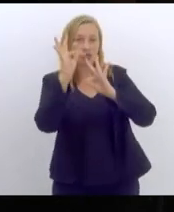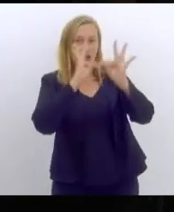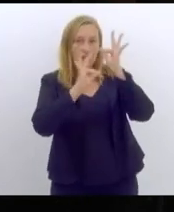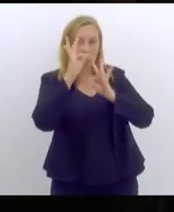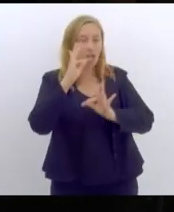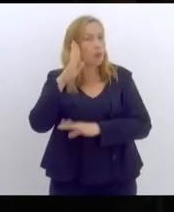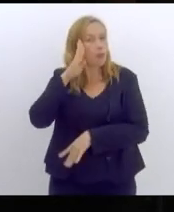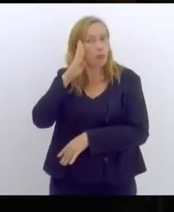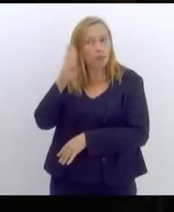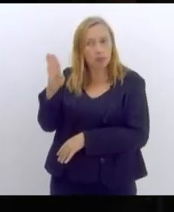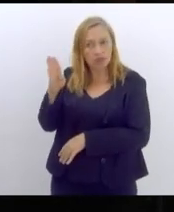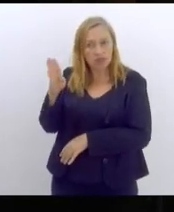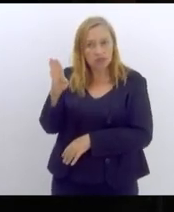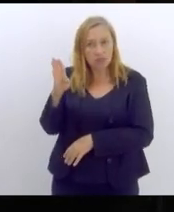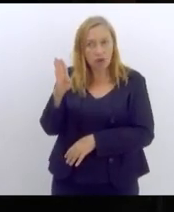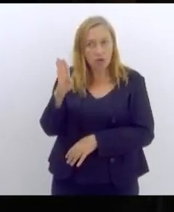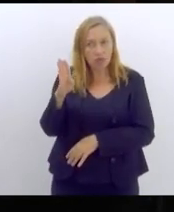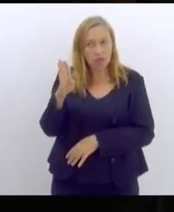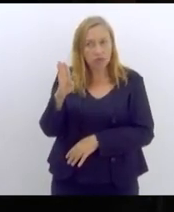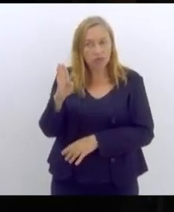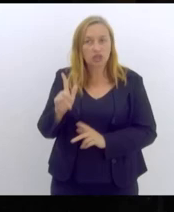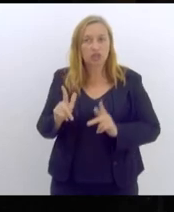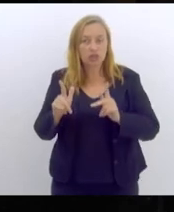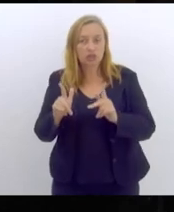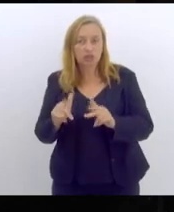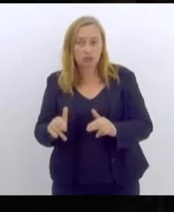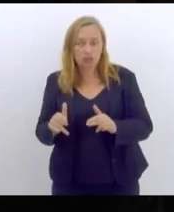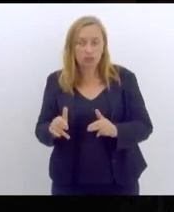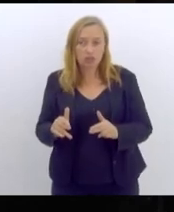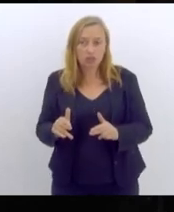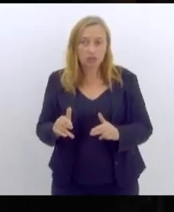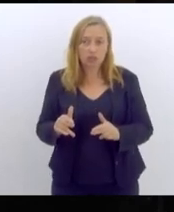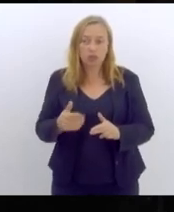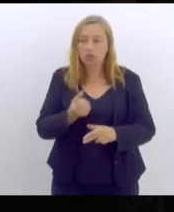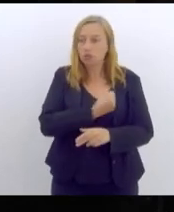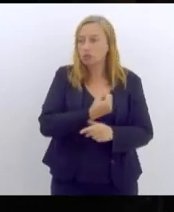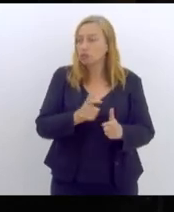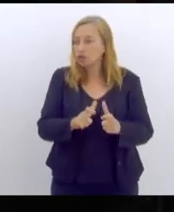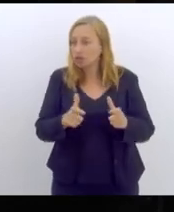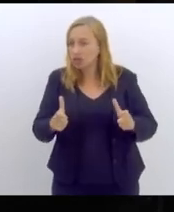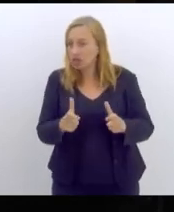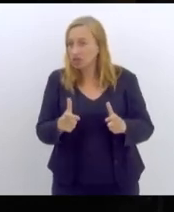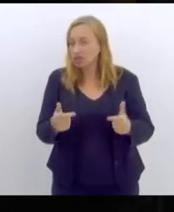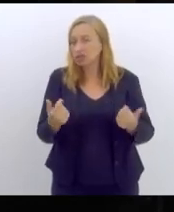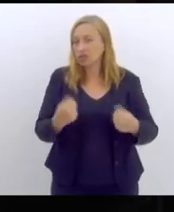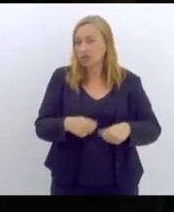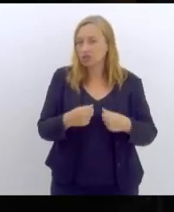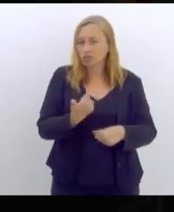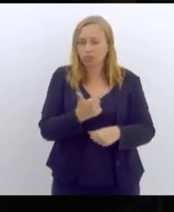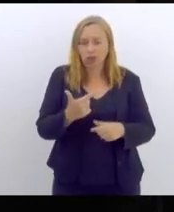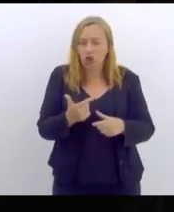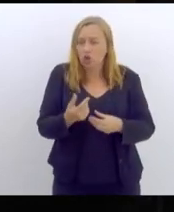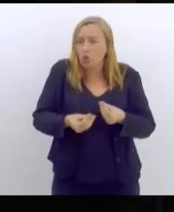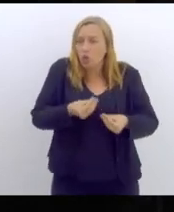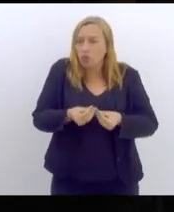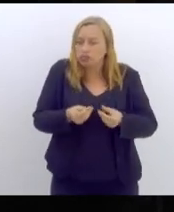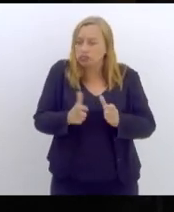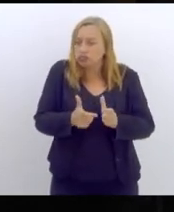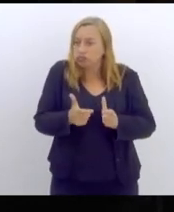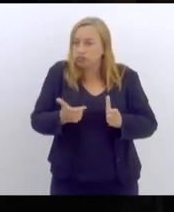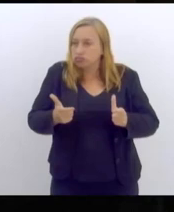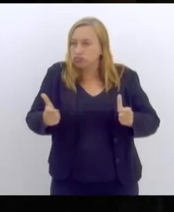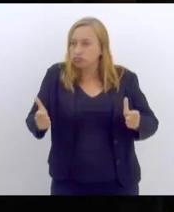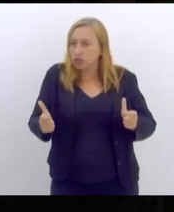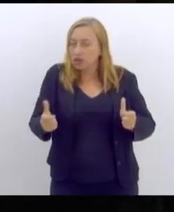ela é fundamental, assim como a garantia da demanda, porque não existe crescimento no desenvolvimento